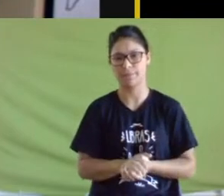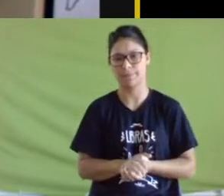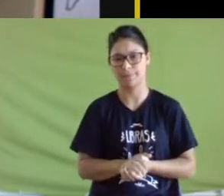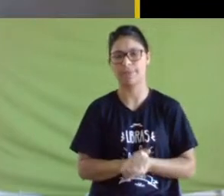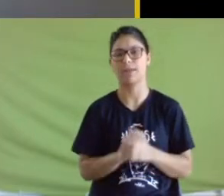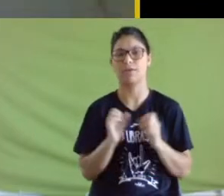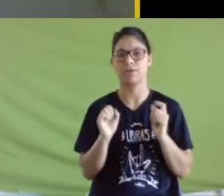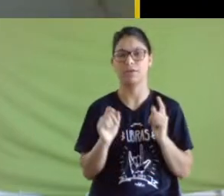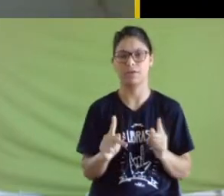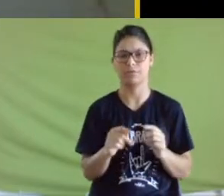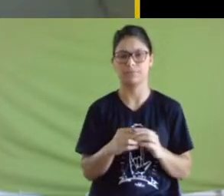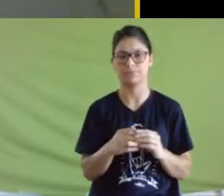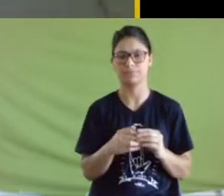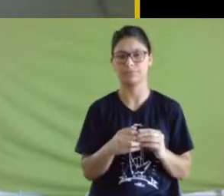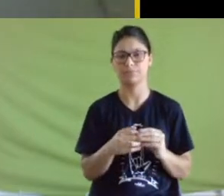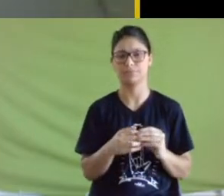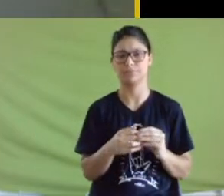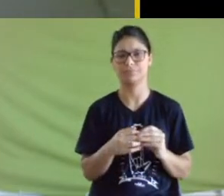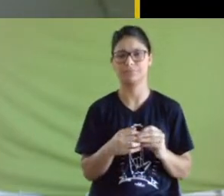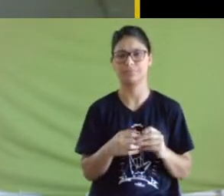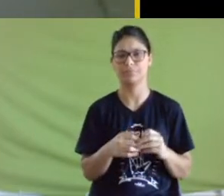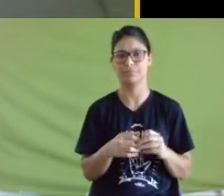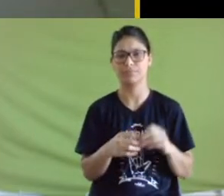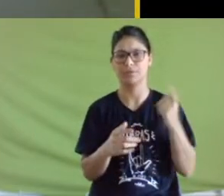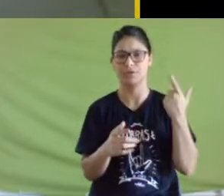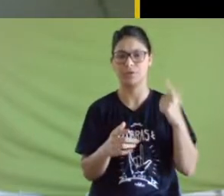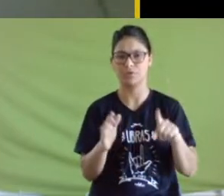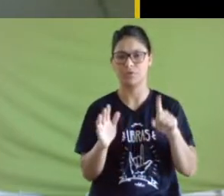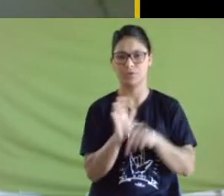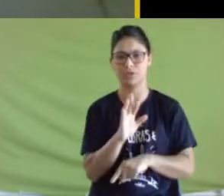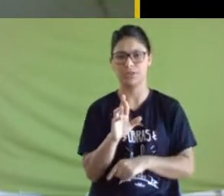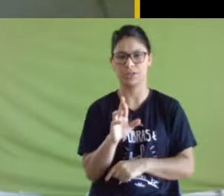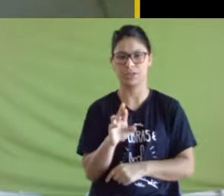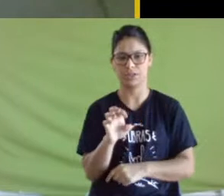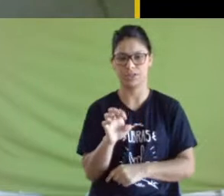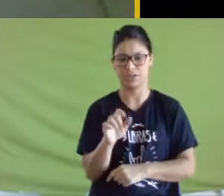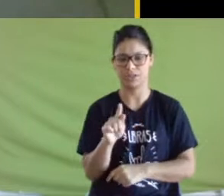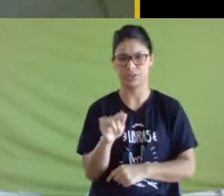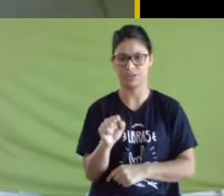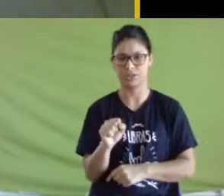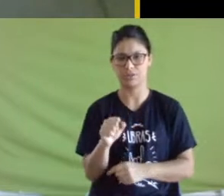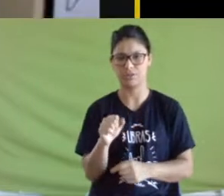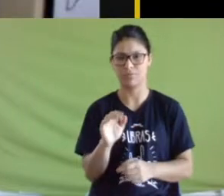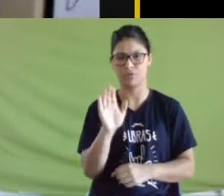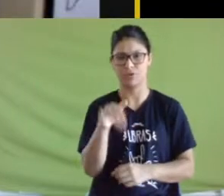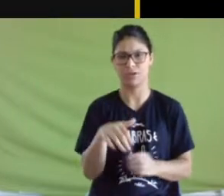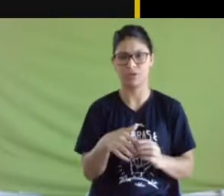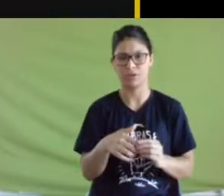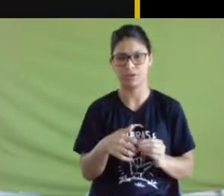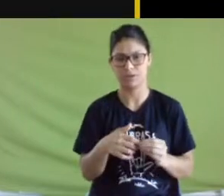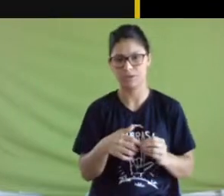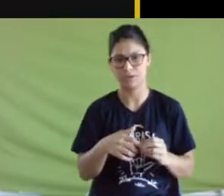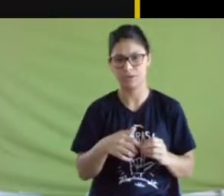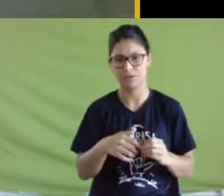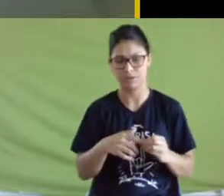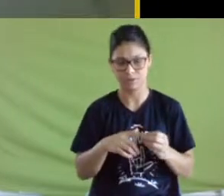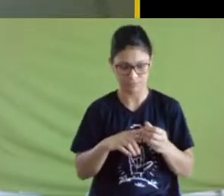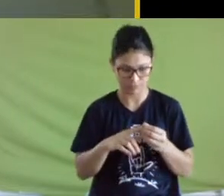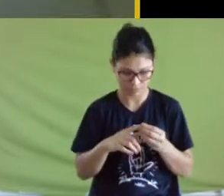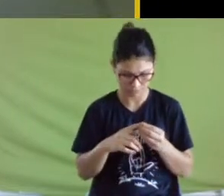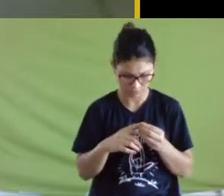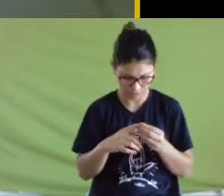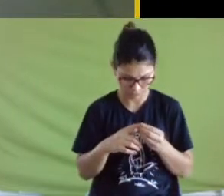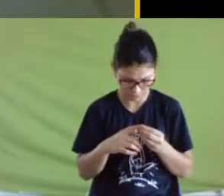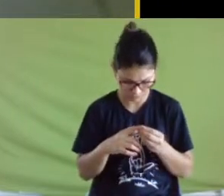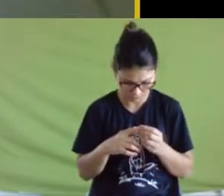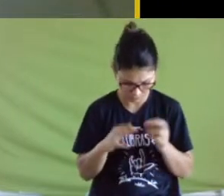Ótimo. Uma outra questão é do Regis, eu acabei pulando, agora eu vi. Sim. É uma questão interessante, ele faz o seguinte,